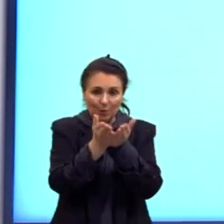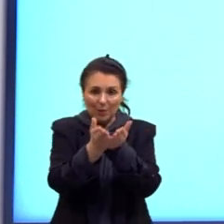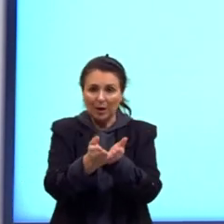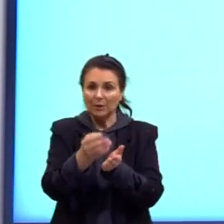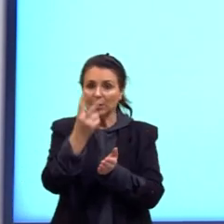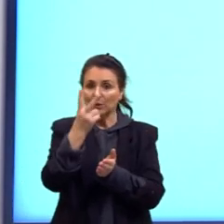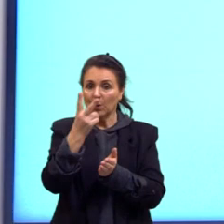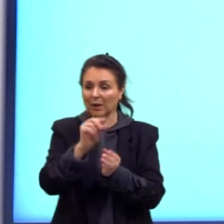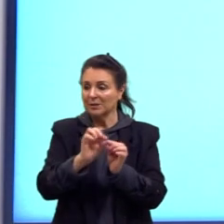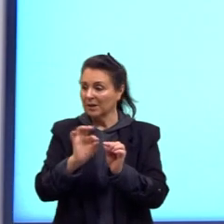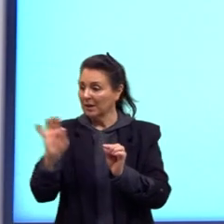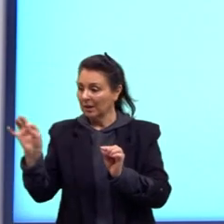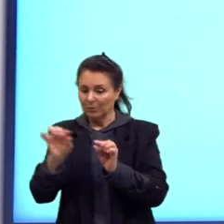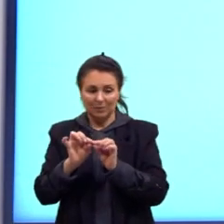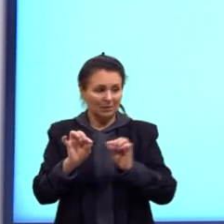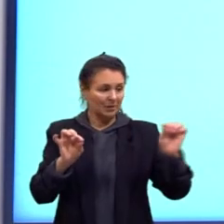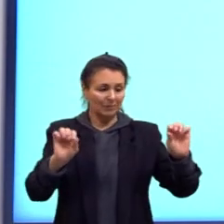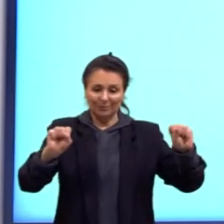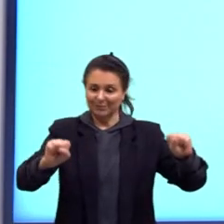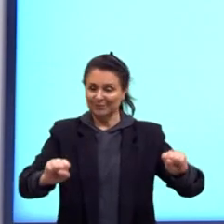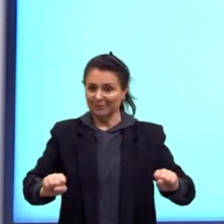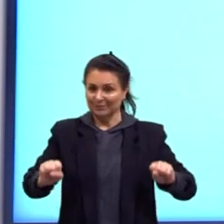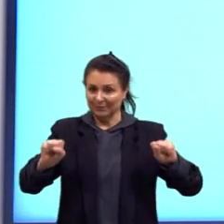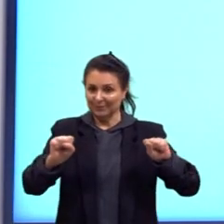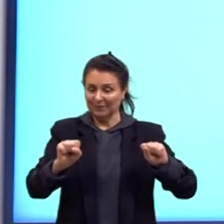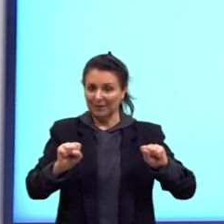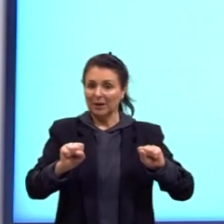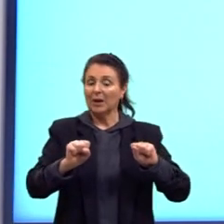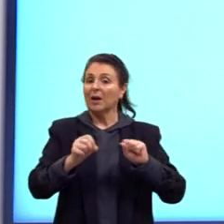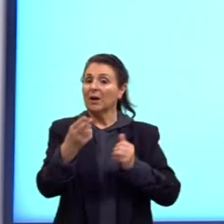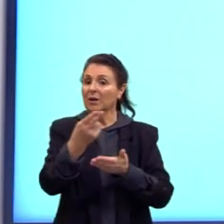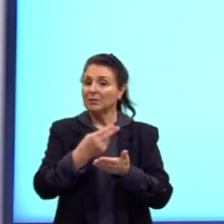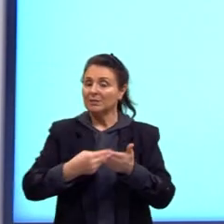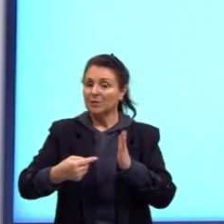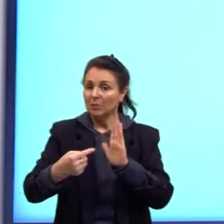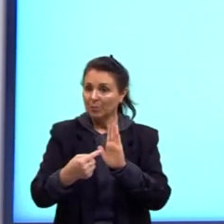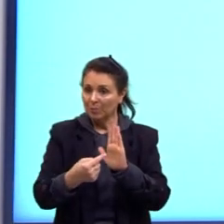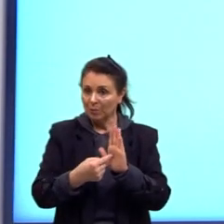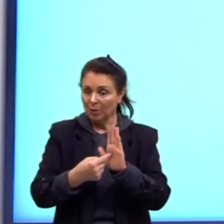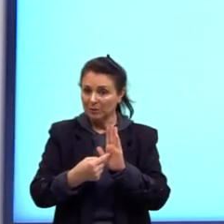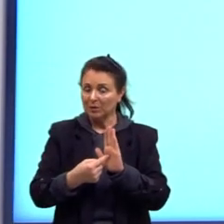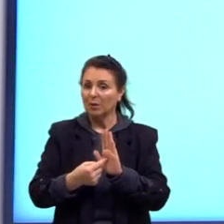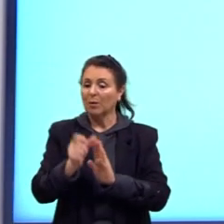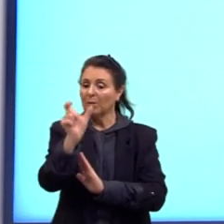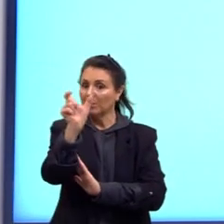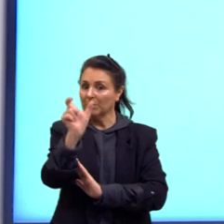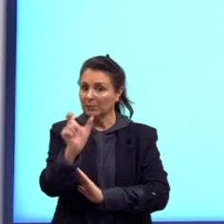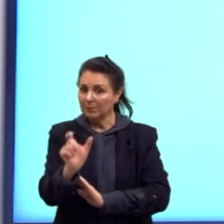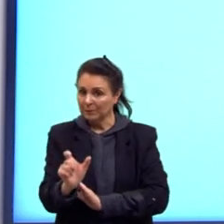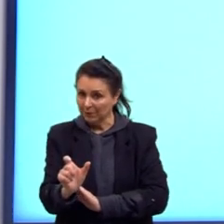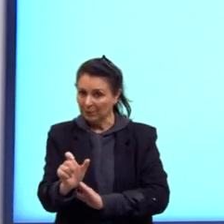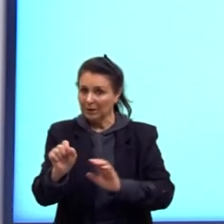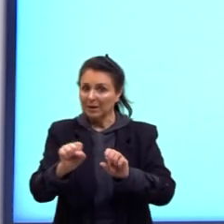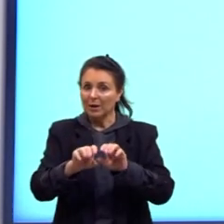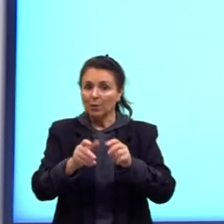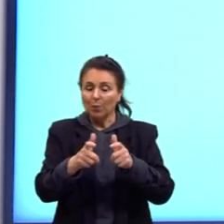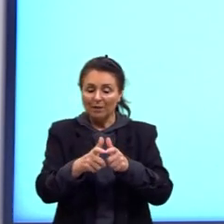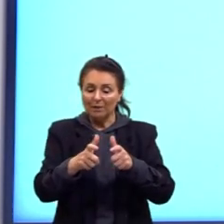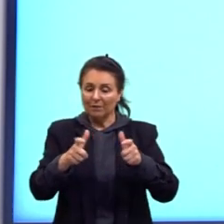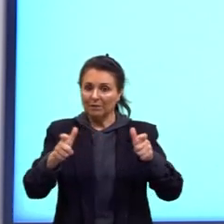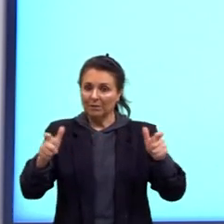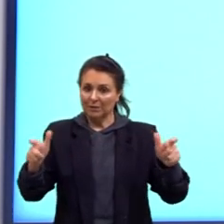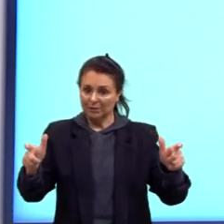de dois remos do mesmo tamanho A figura mostra uma das posições de uma técnica chamada afastamento então